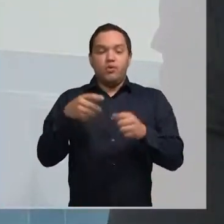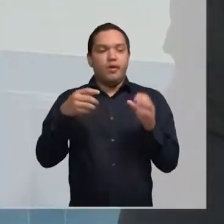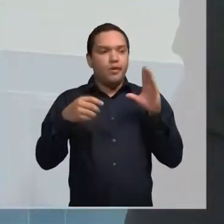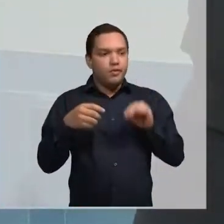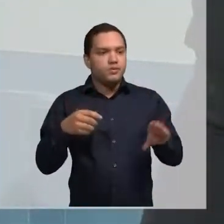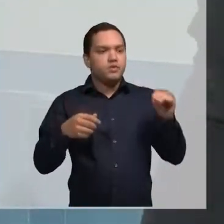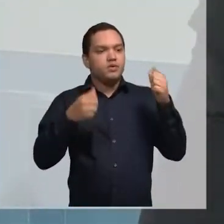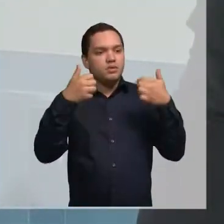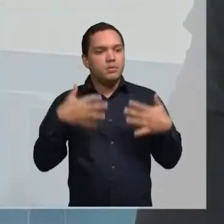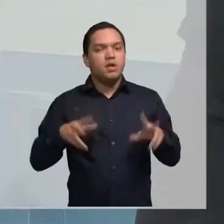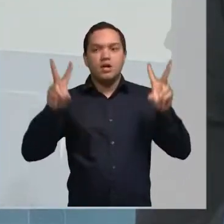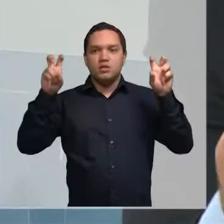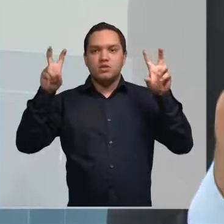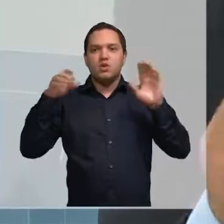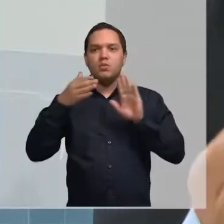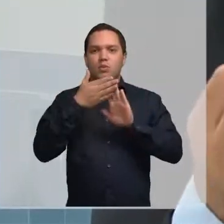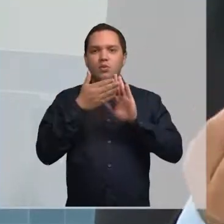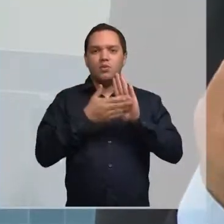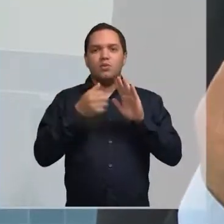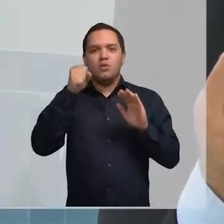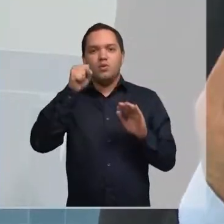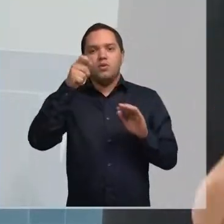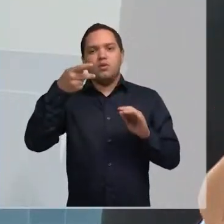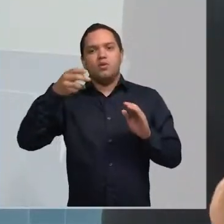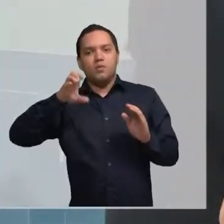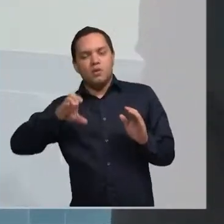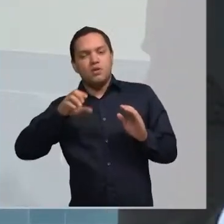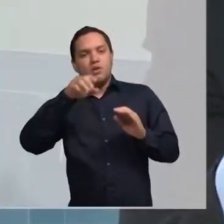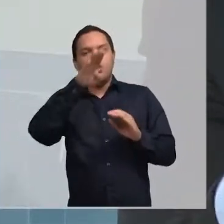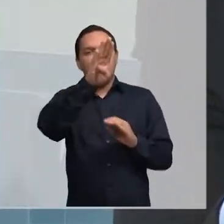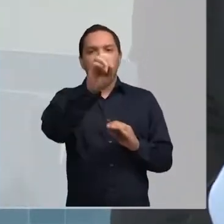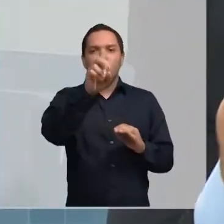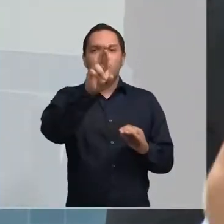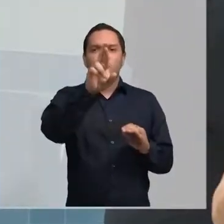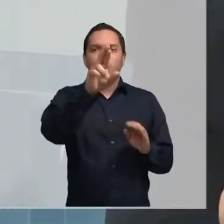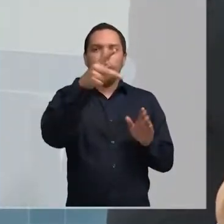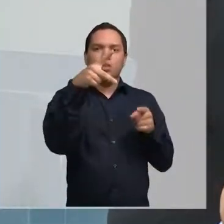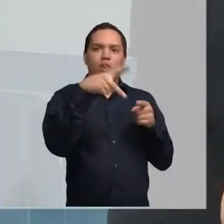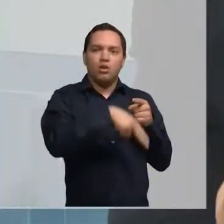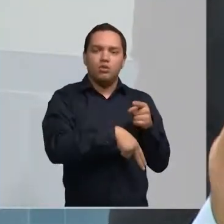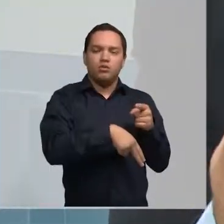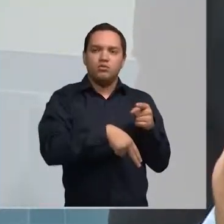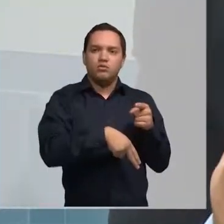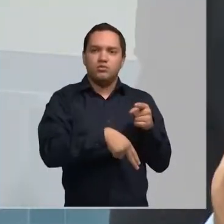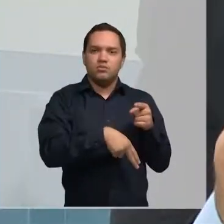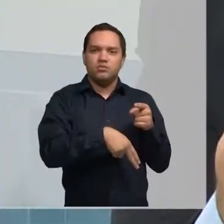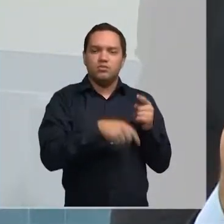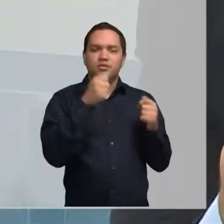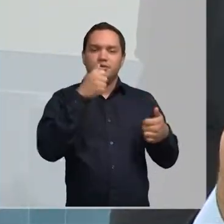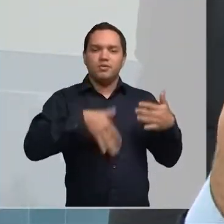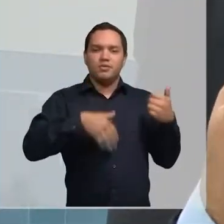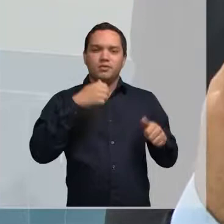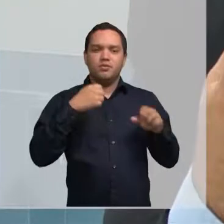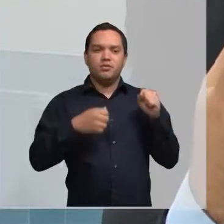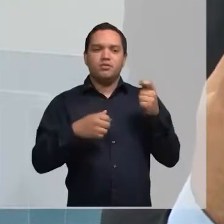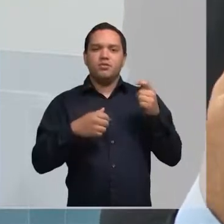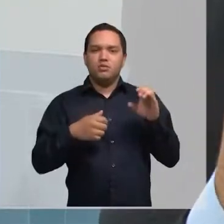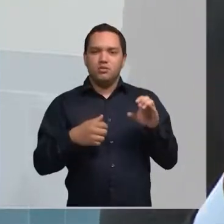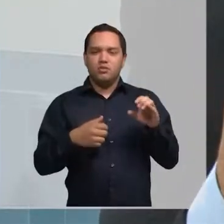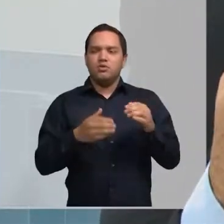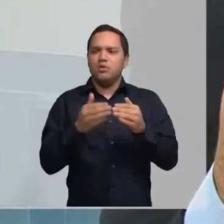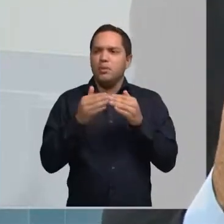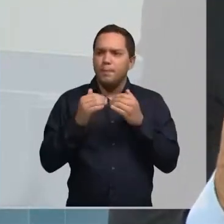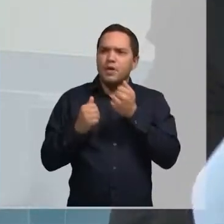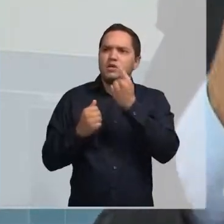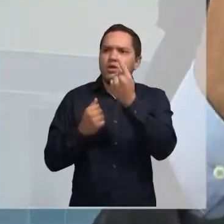explicar a história do SPC. O William Bonner não quis ver, não deixou ele falar. O candidato teve que pedir, o senhor deixou eu falar, o senhor me